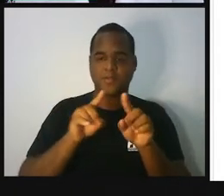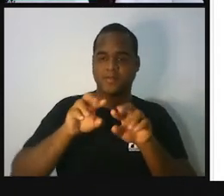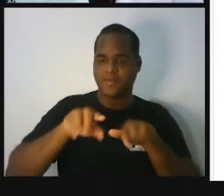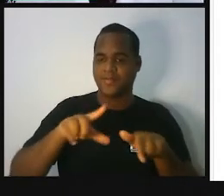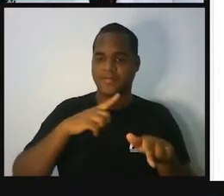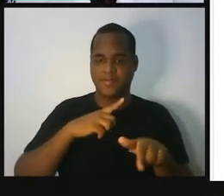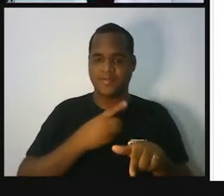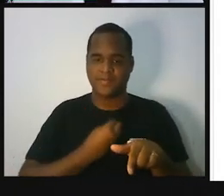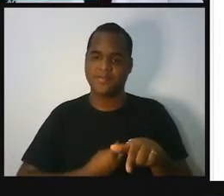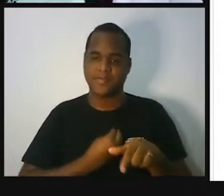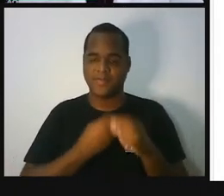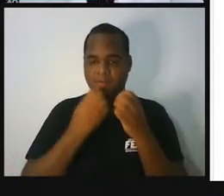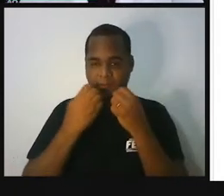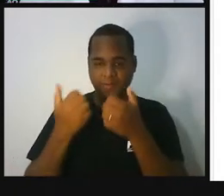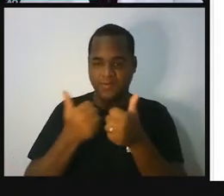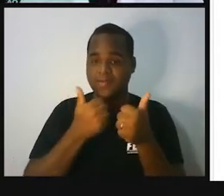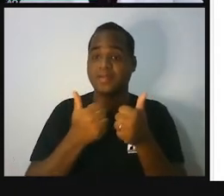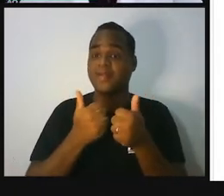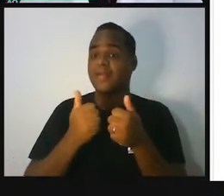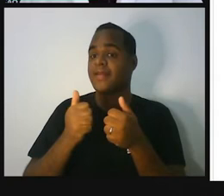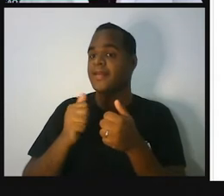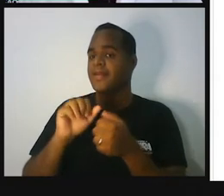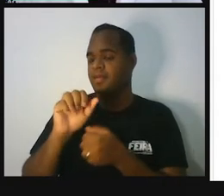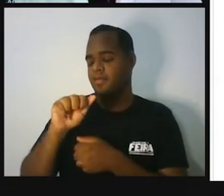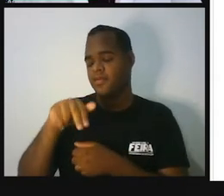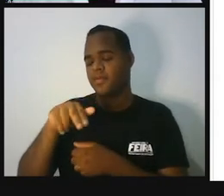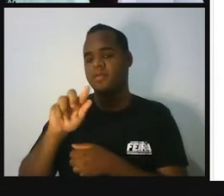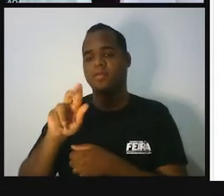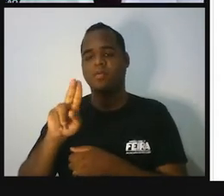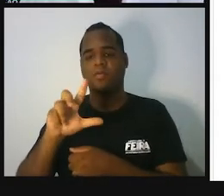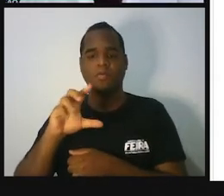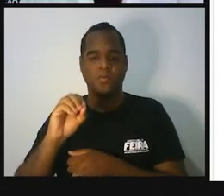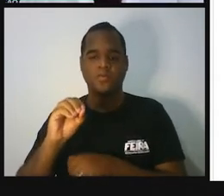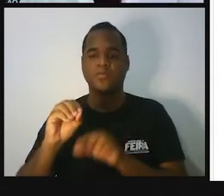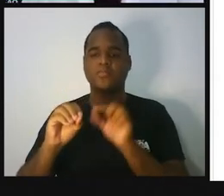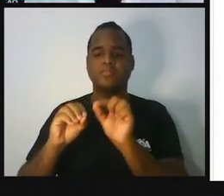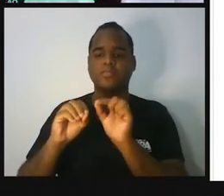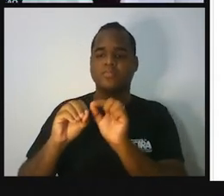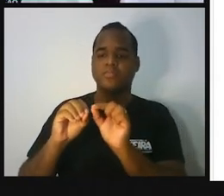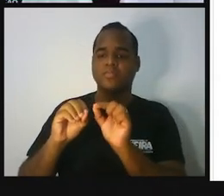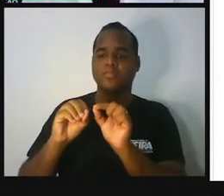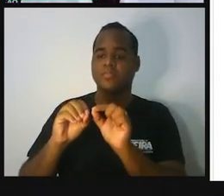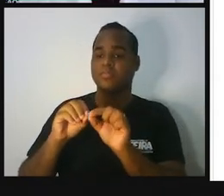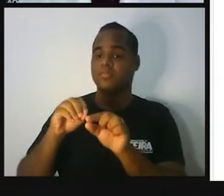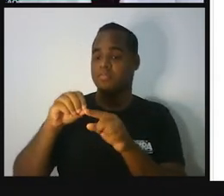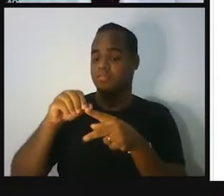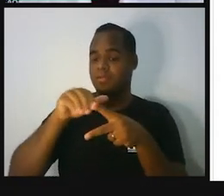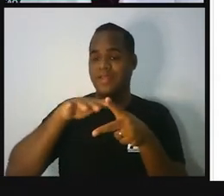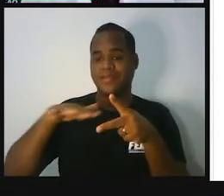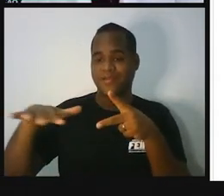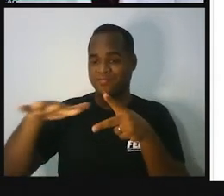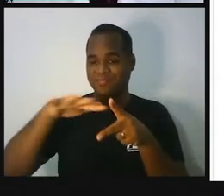o ângulo é olha só ângulo é a região